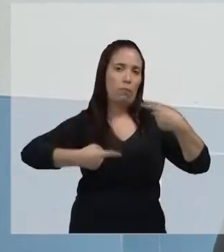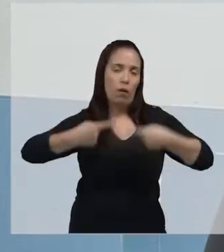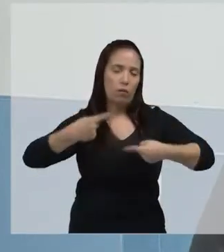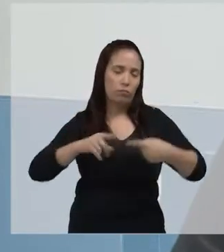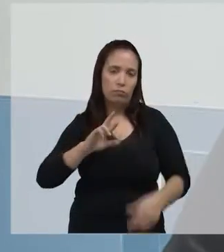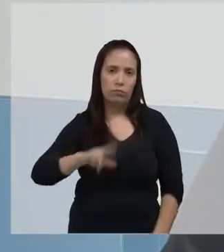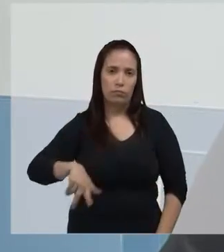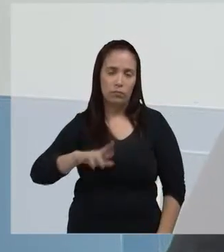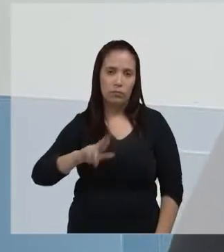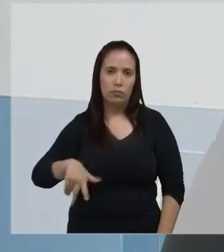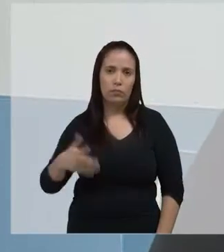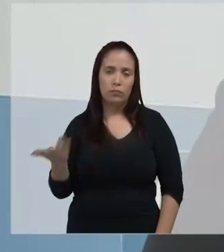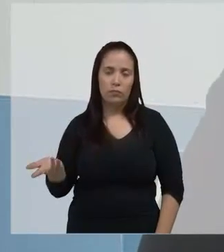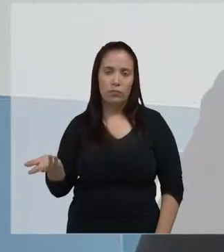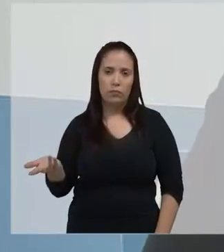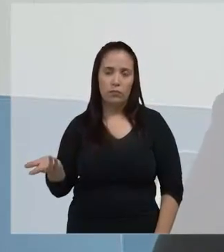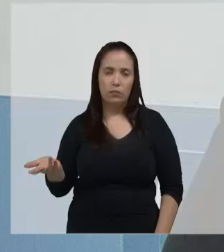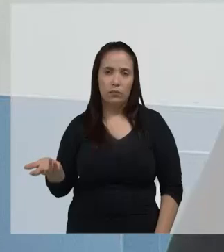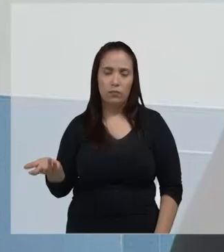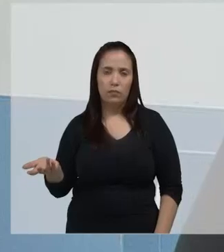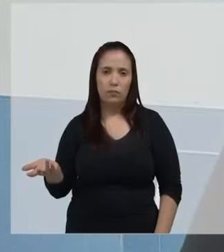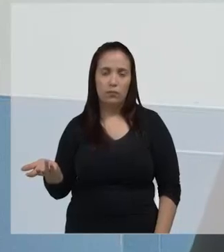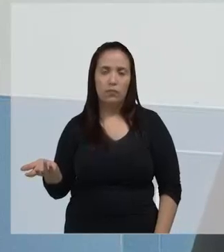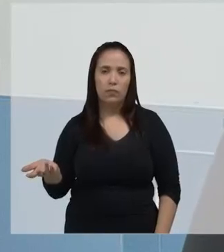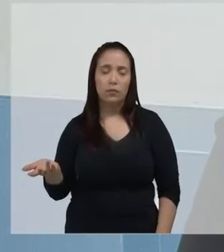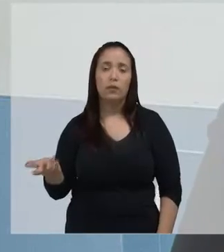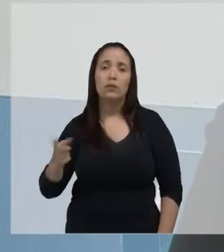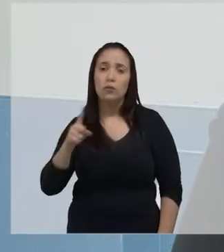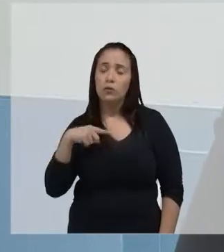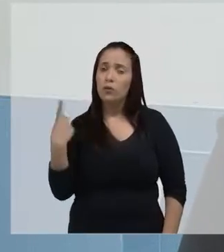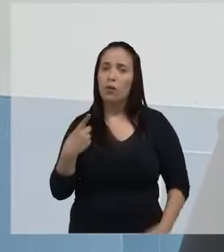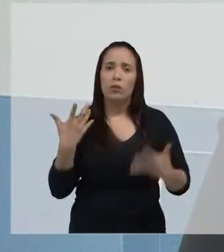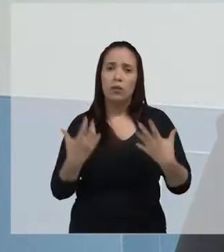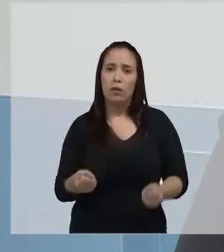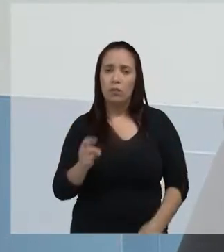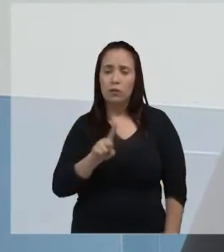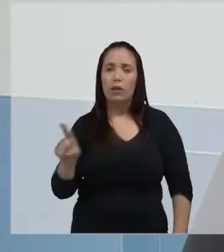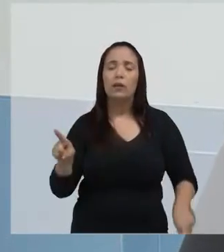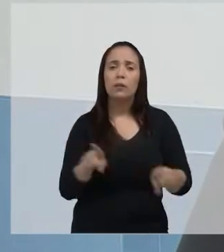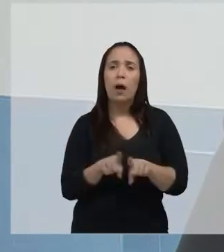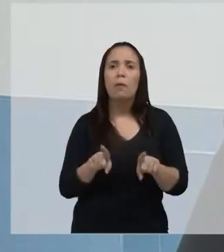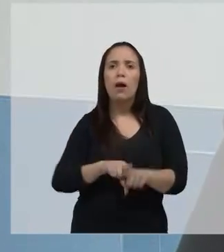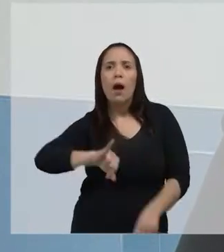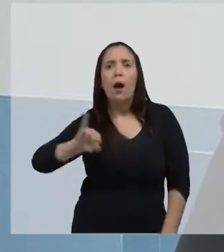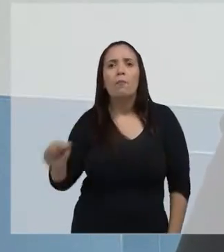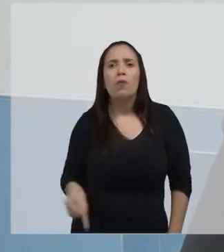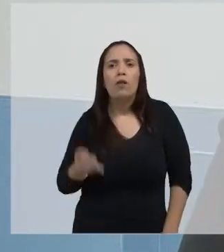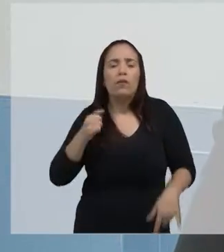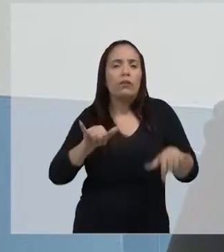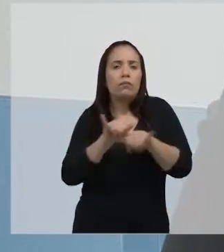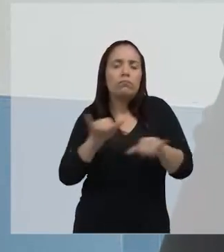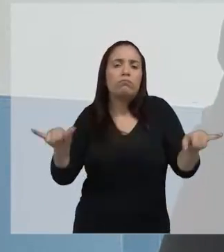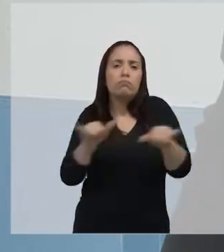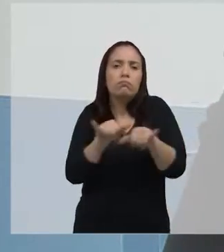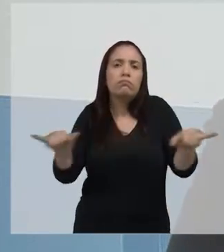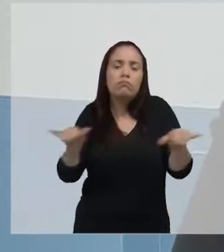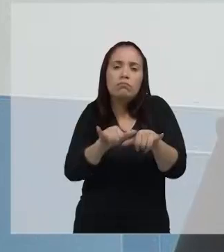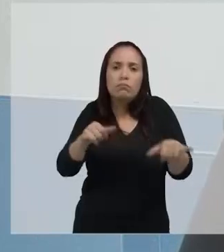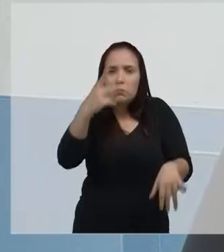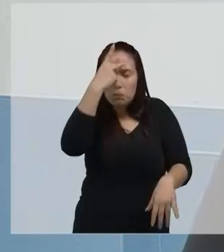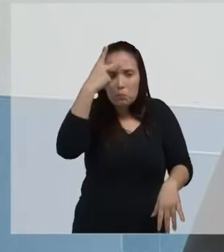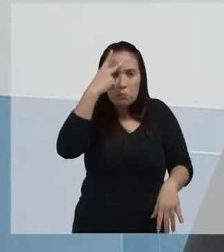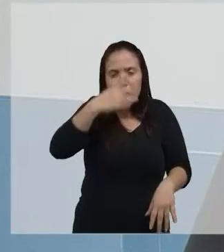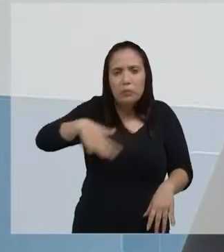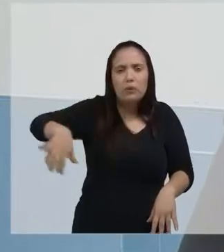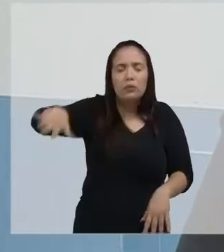isso. Em síntese, que a cultura do medo seja uma bandeira política. E que a gente não aceite que marqueteiros usem o medo e a tragédia da